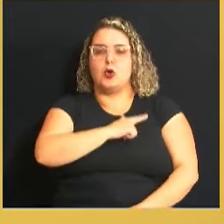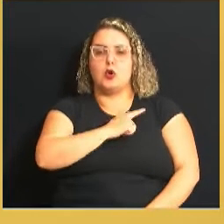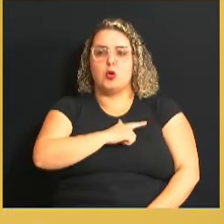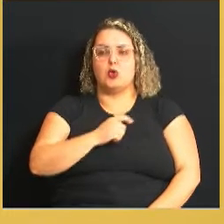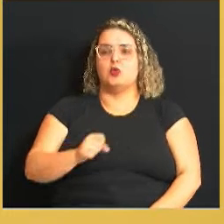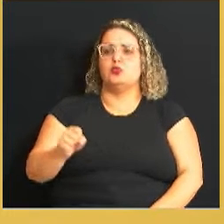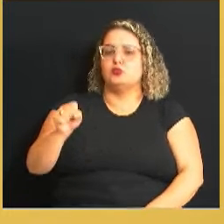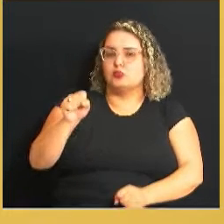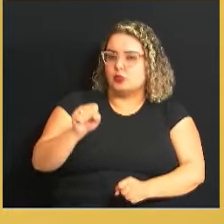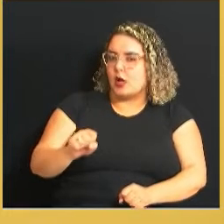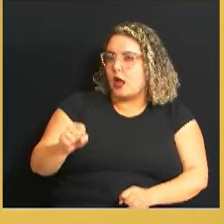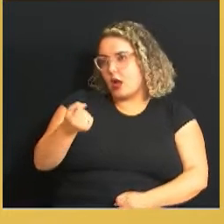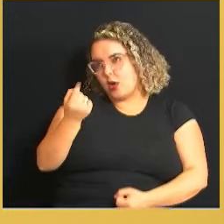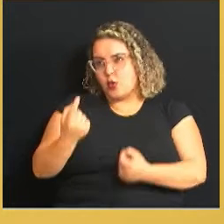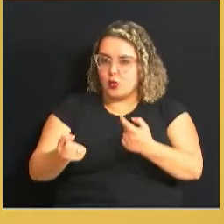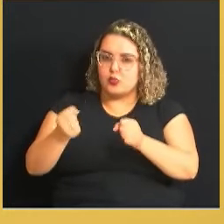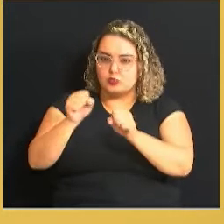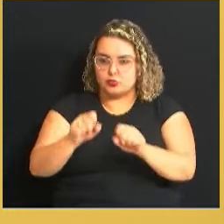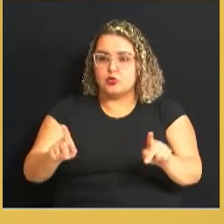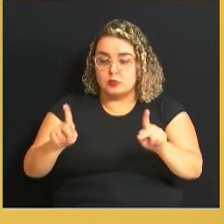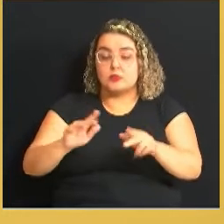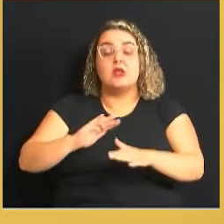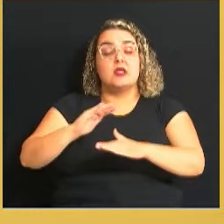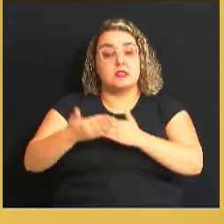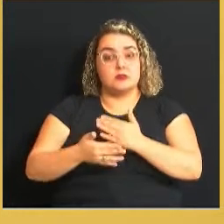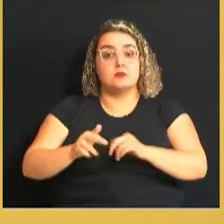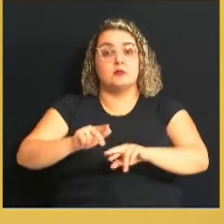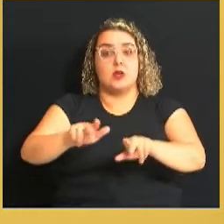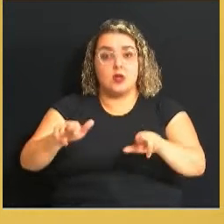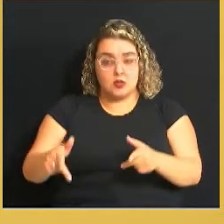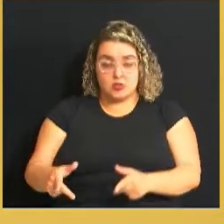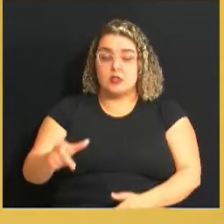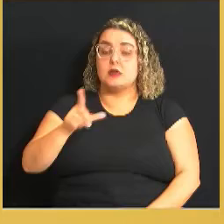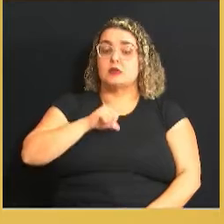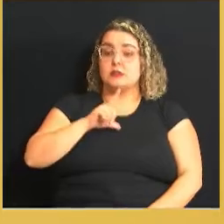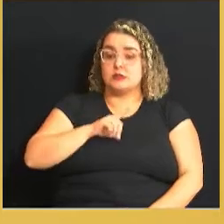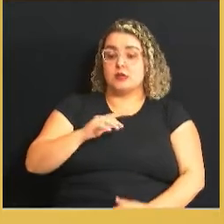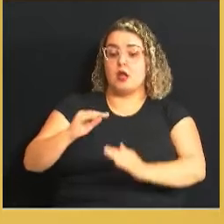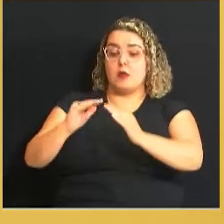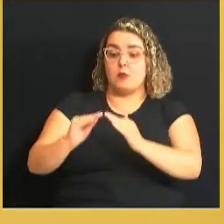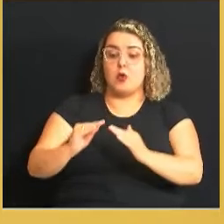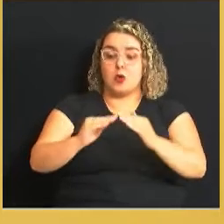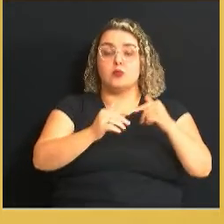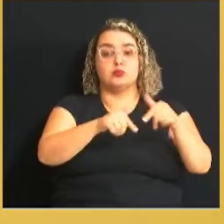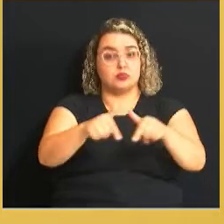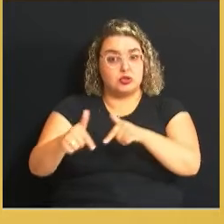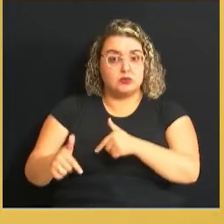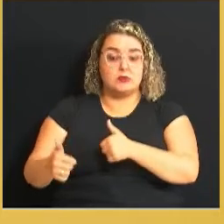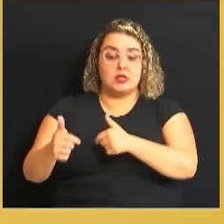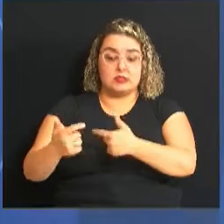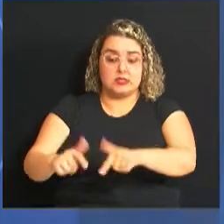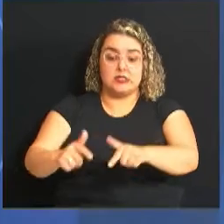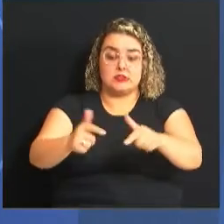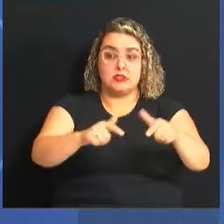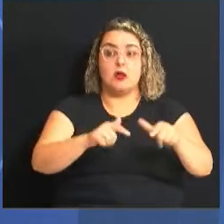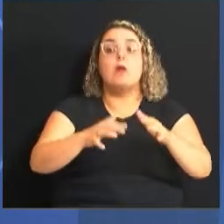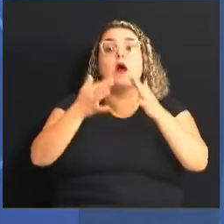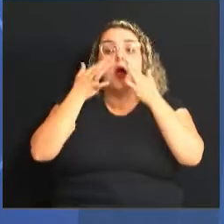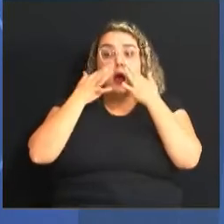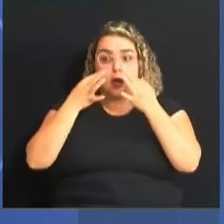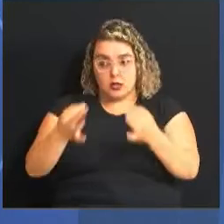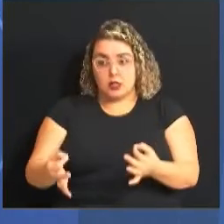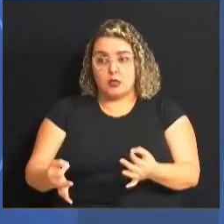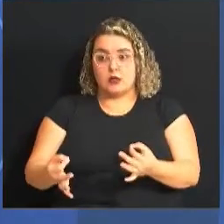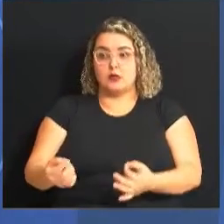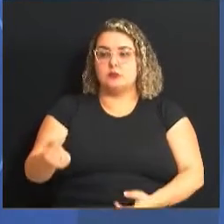da cidade. Então, esses bairros são os bairros em que, se você mora ou trabalha nesses bairros, atenção,